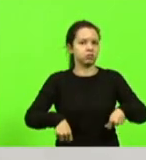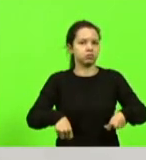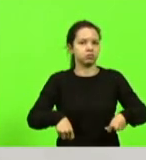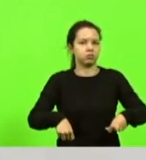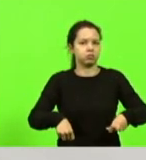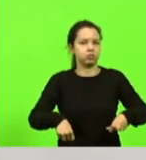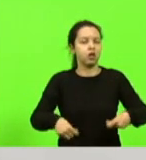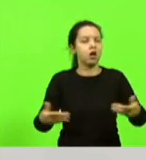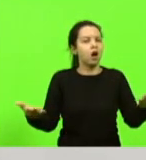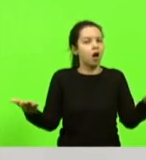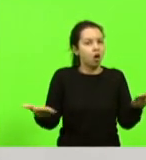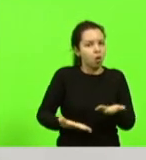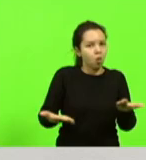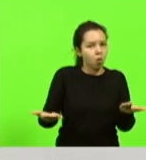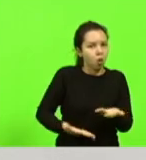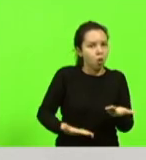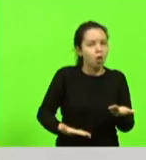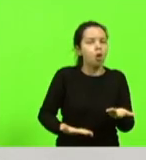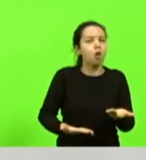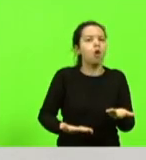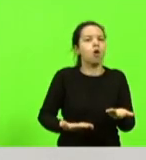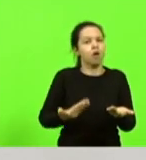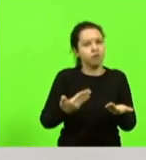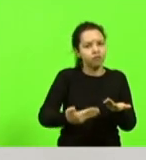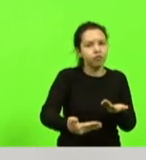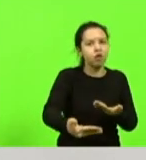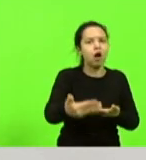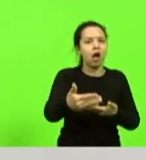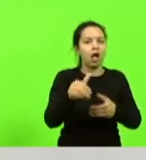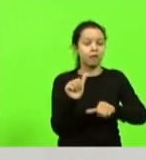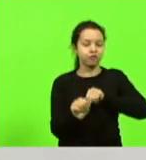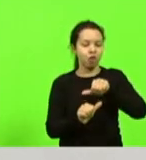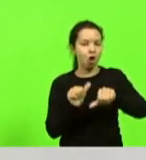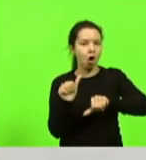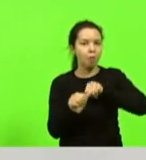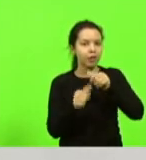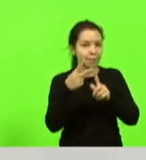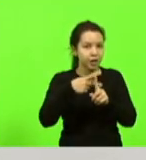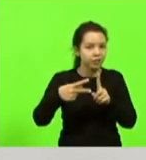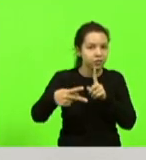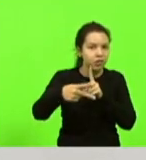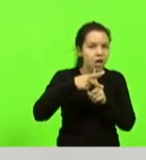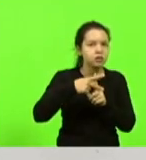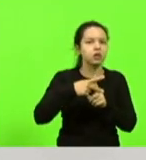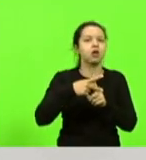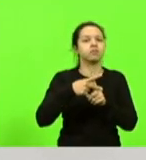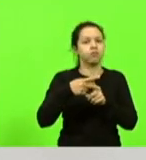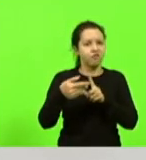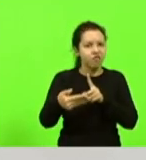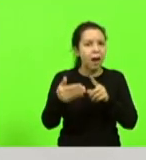E agora com o advento, agora está chegando aí a reforma da Previdência, vai piorar ainda mais ainda.